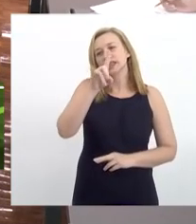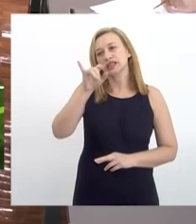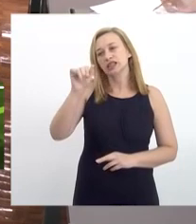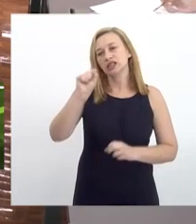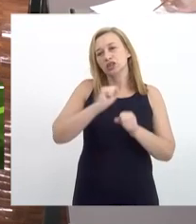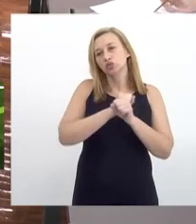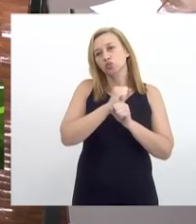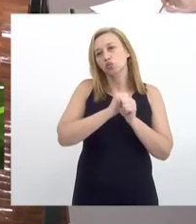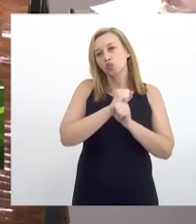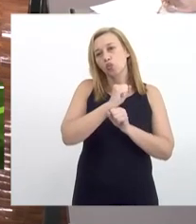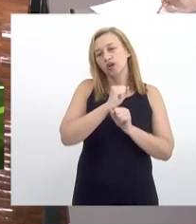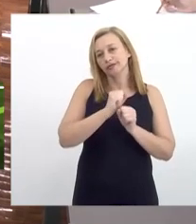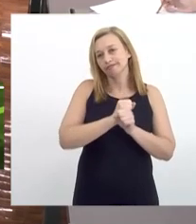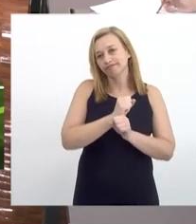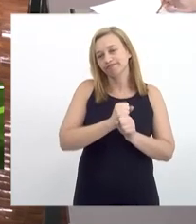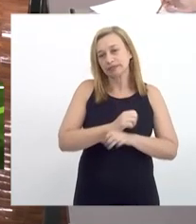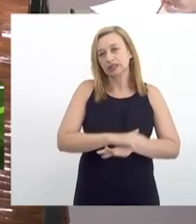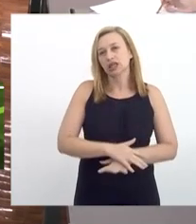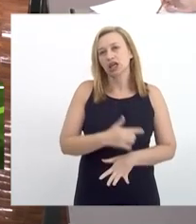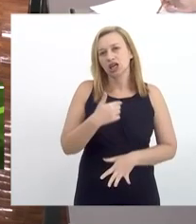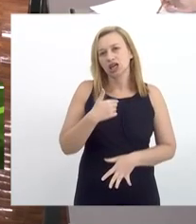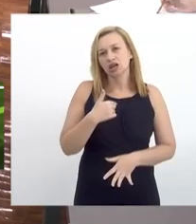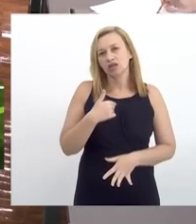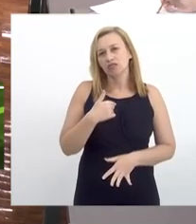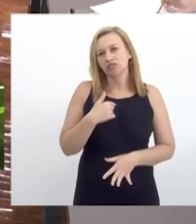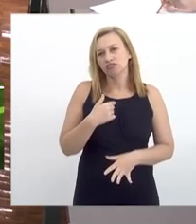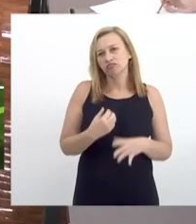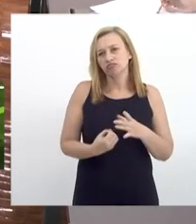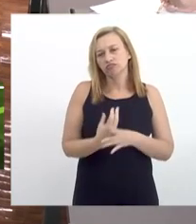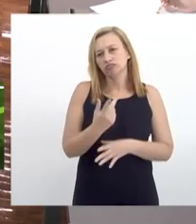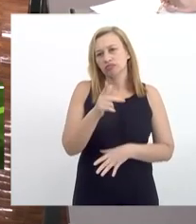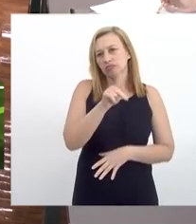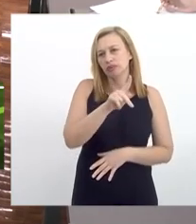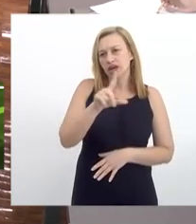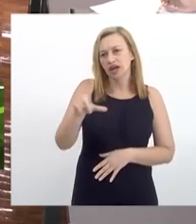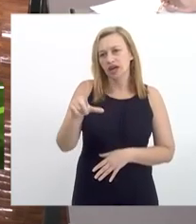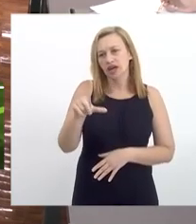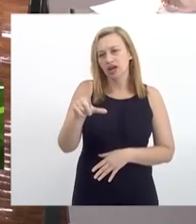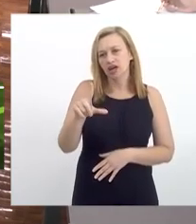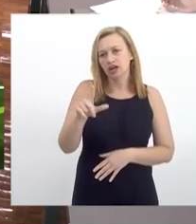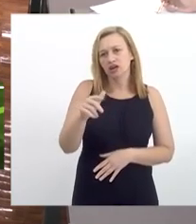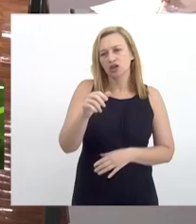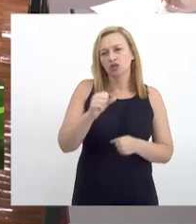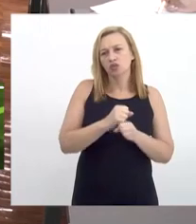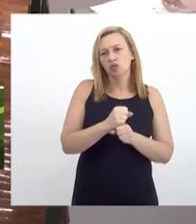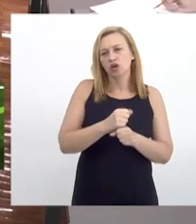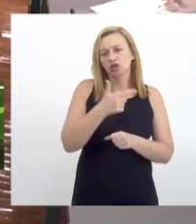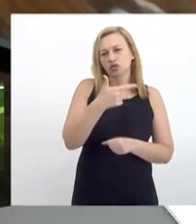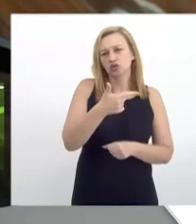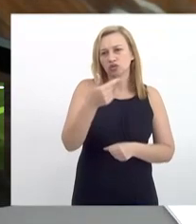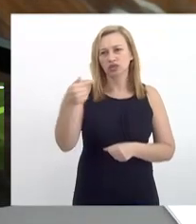ano. O eu fiz no PL, estava escrito o ano de 2017.